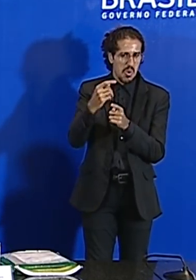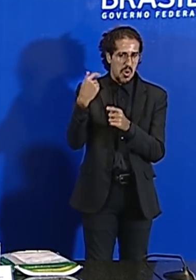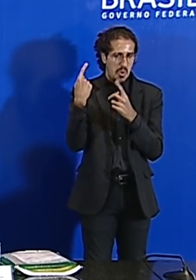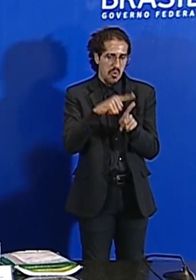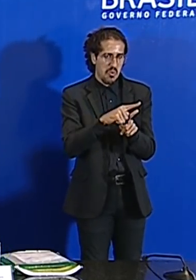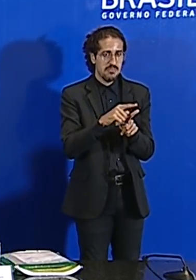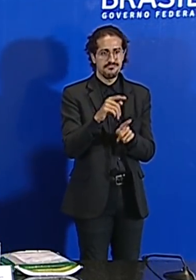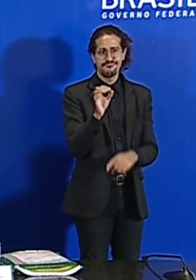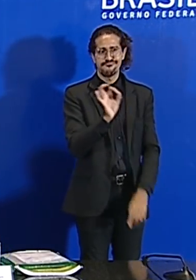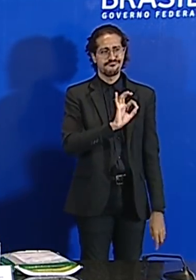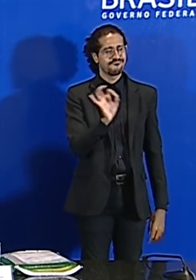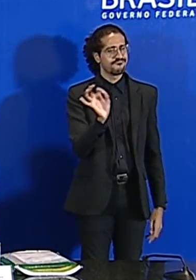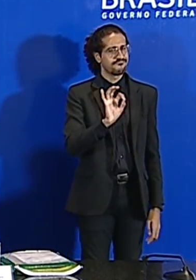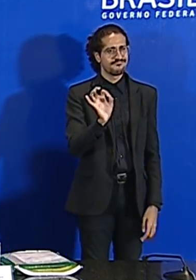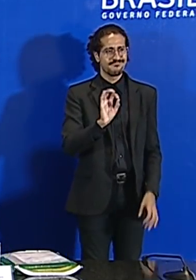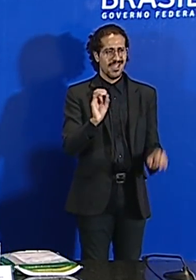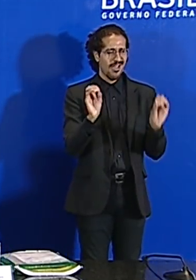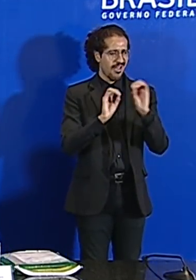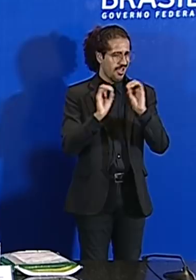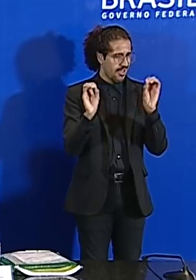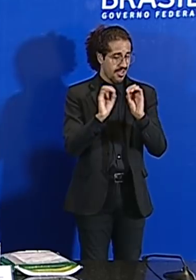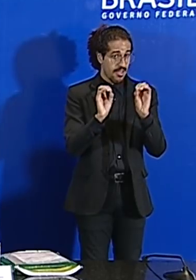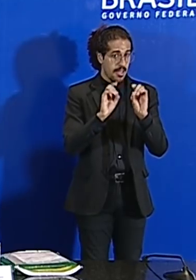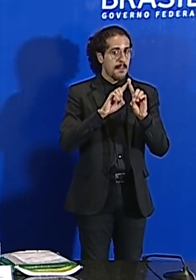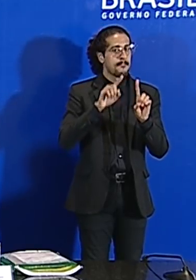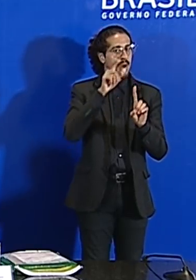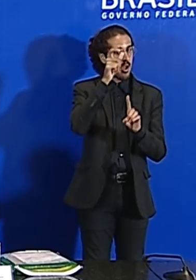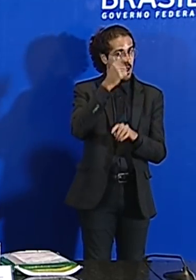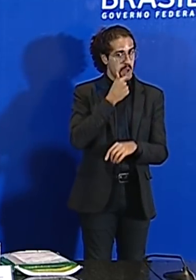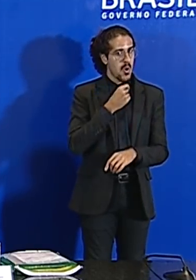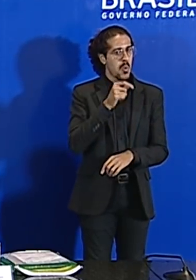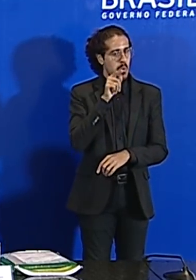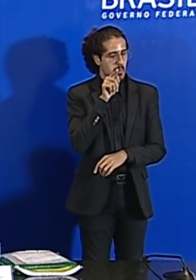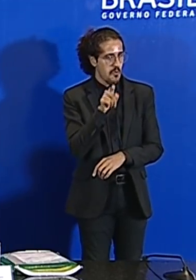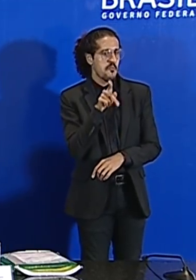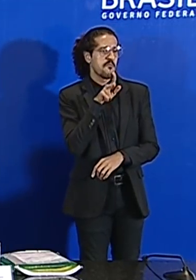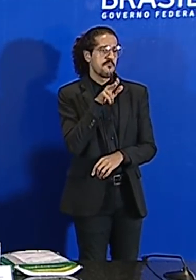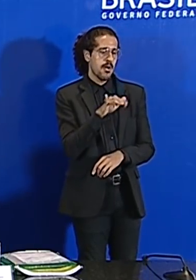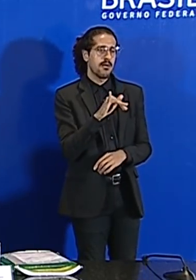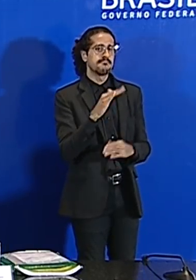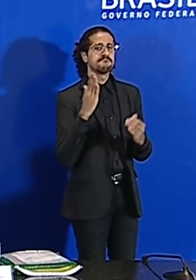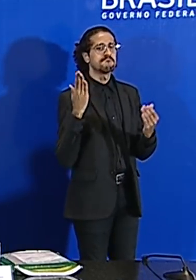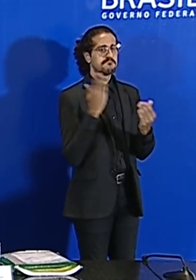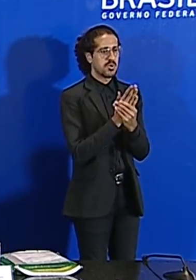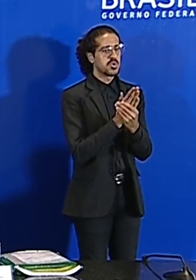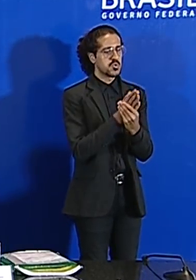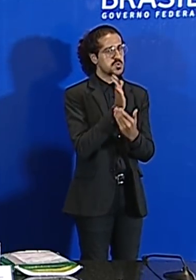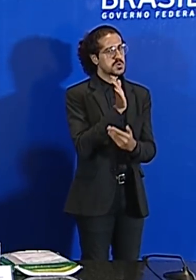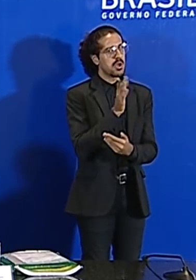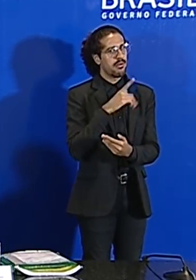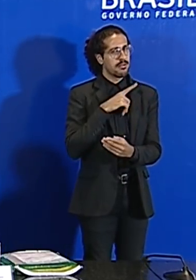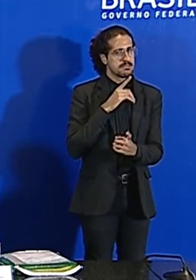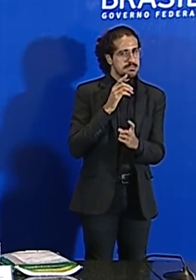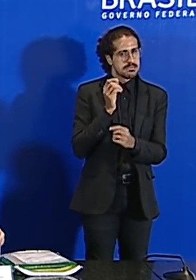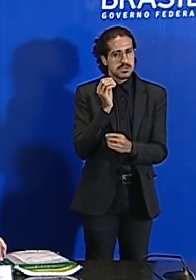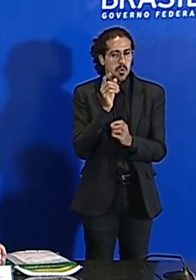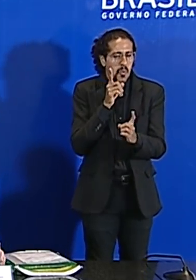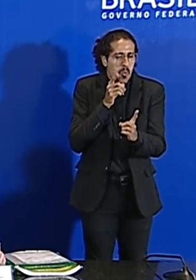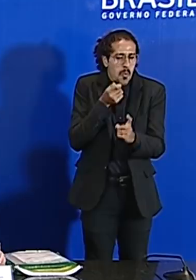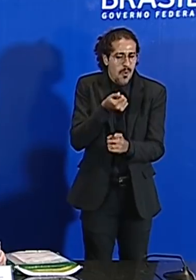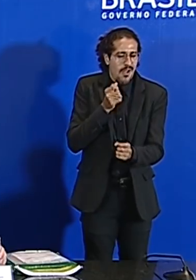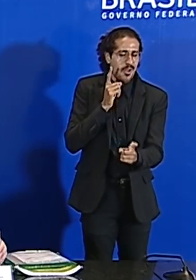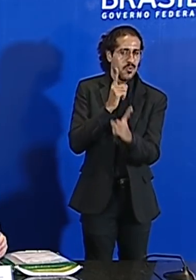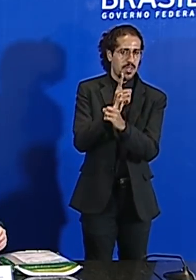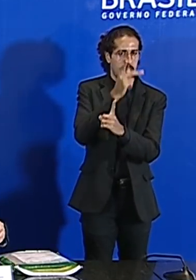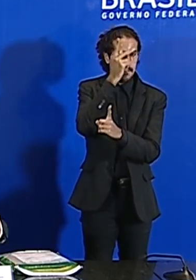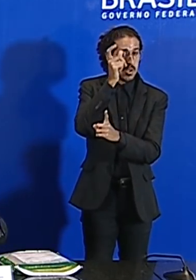fez, zero. Agora, o que ele vai responder, a gente vai chegar nele, já estamos muito próximo de chegar na pessoa, com certeza,